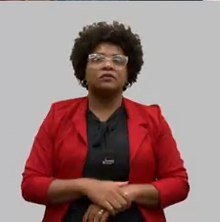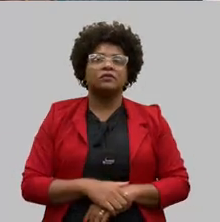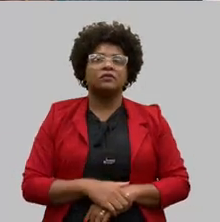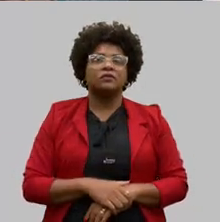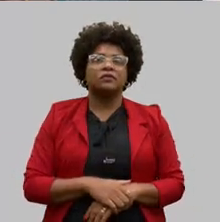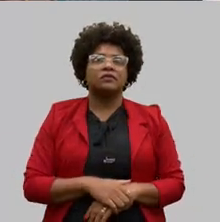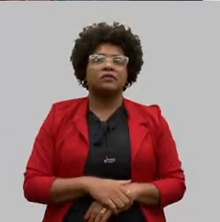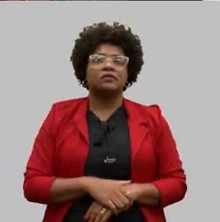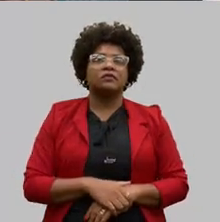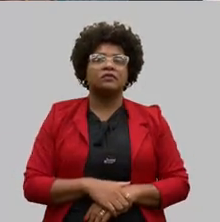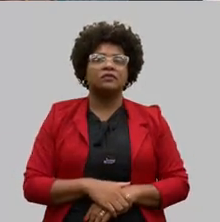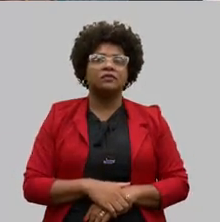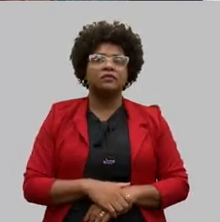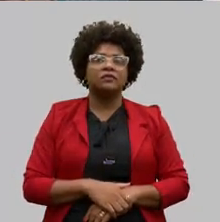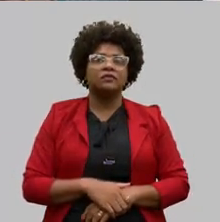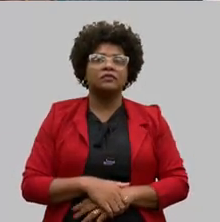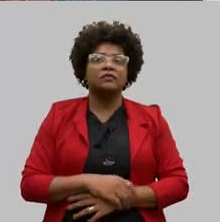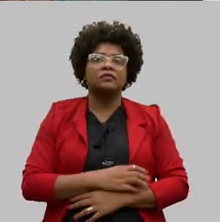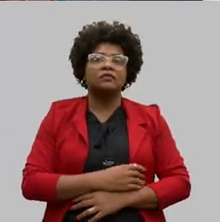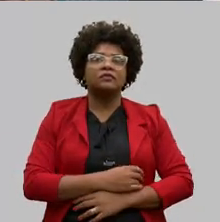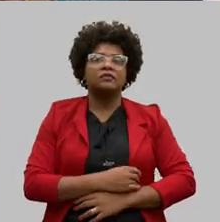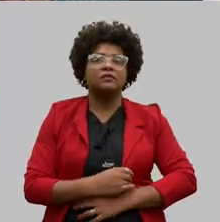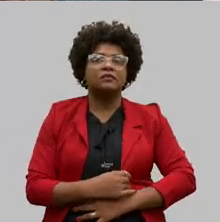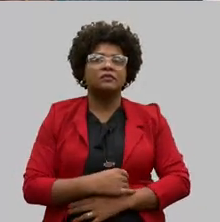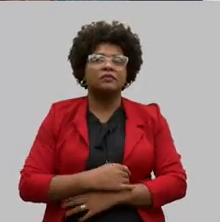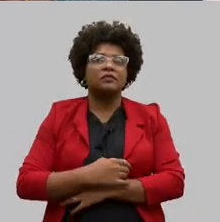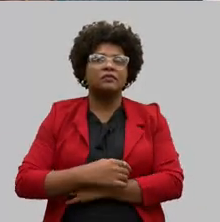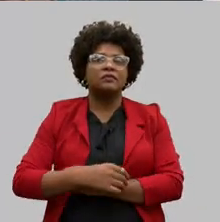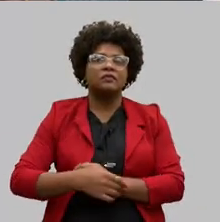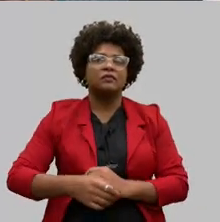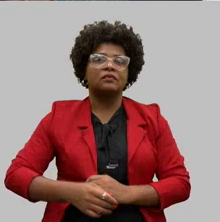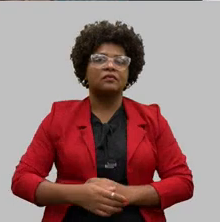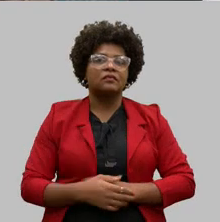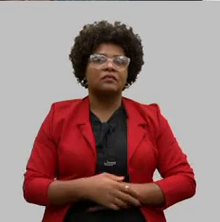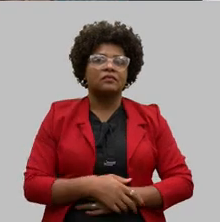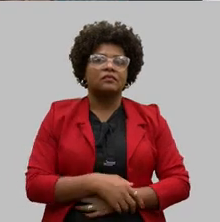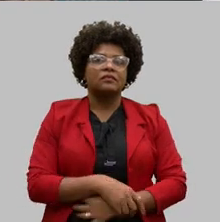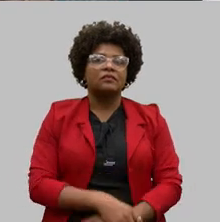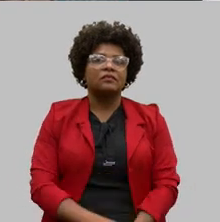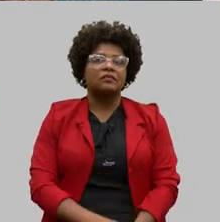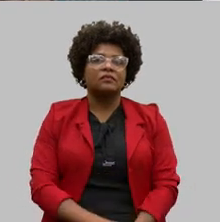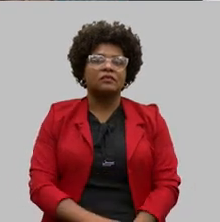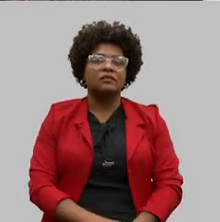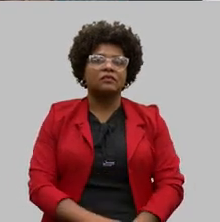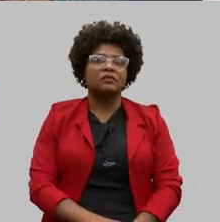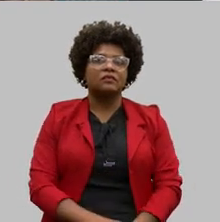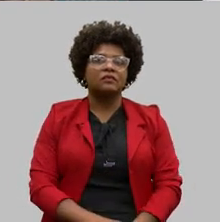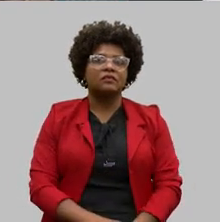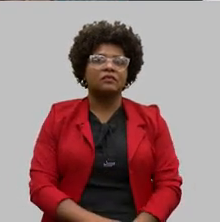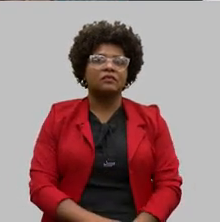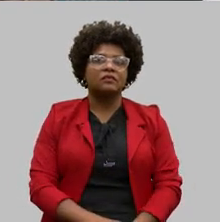educação uma uma matéria da le